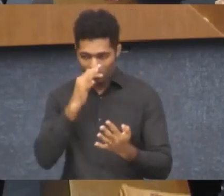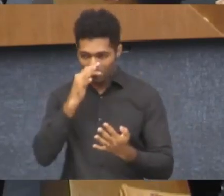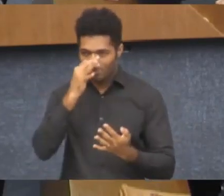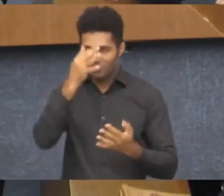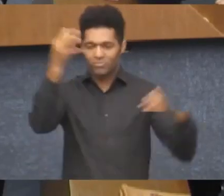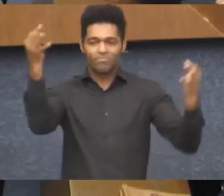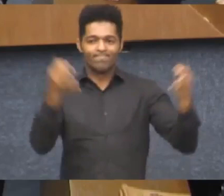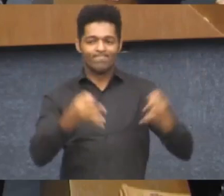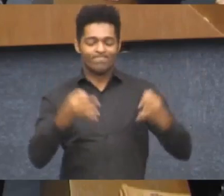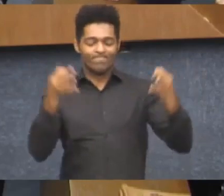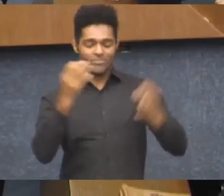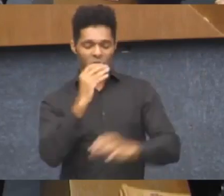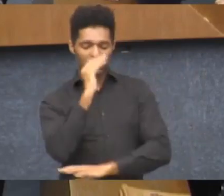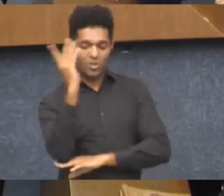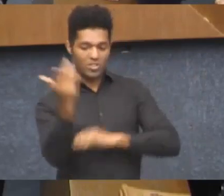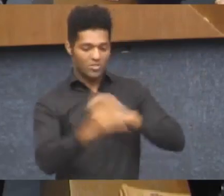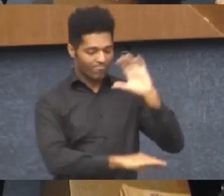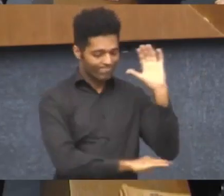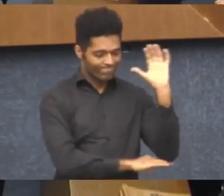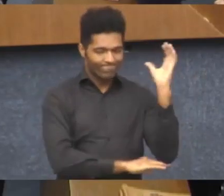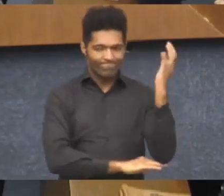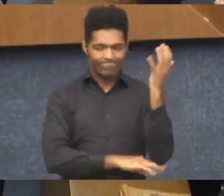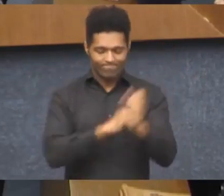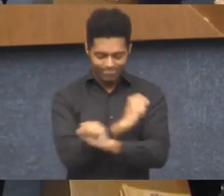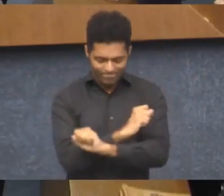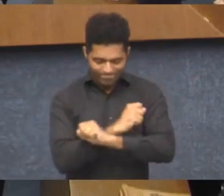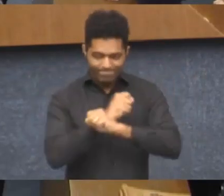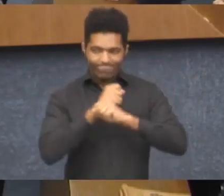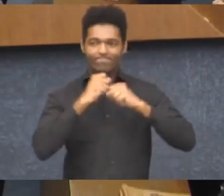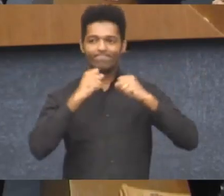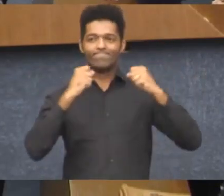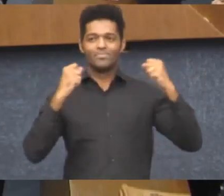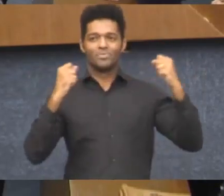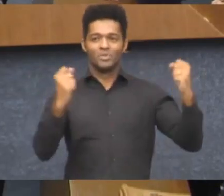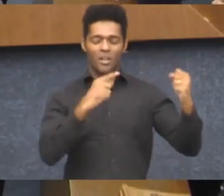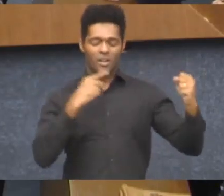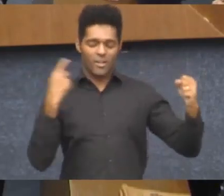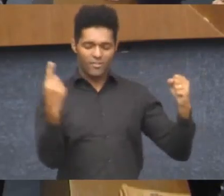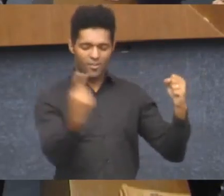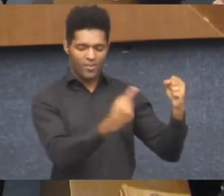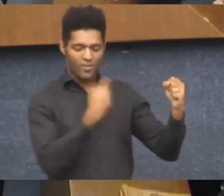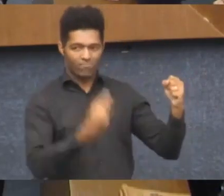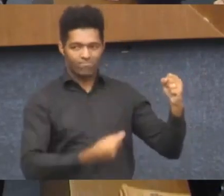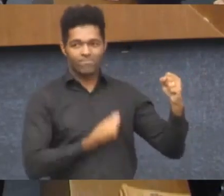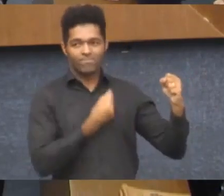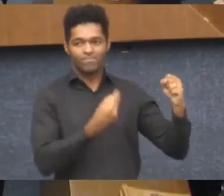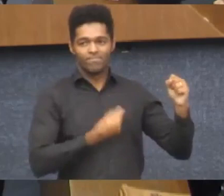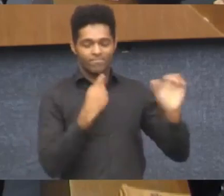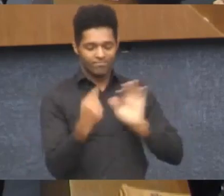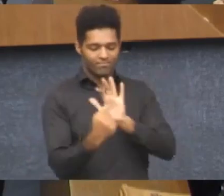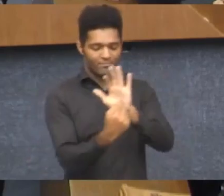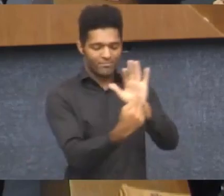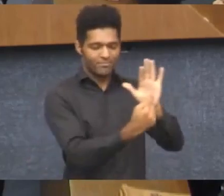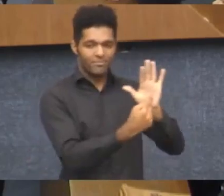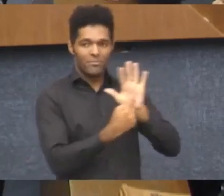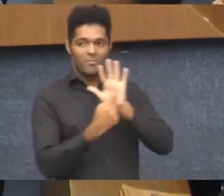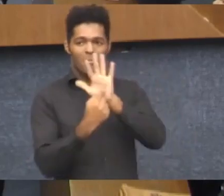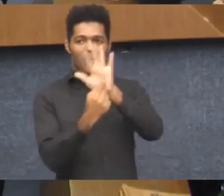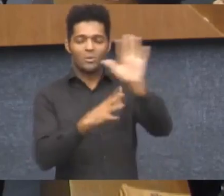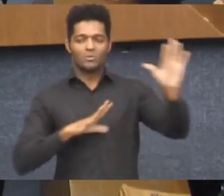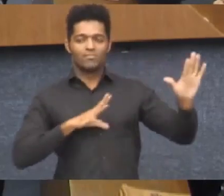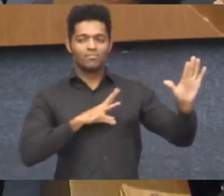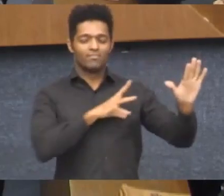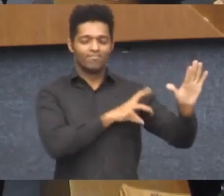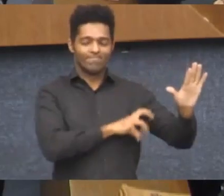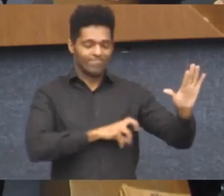mais flores, nossos bosques tem mais vida, nossa vida em